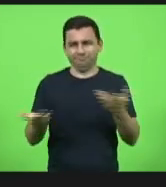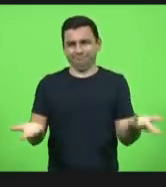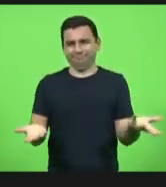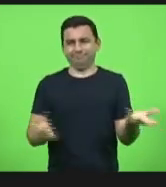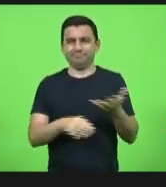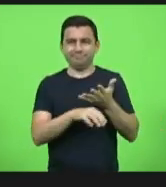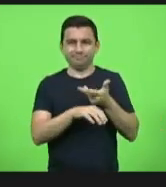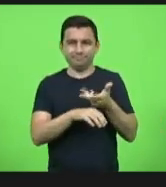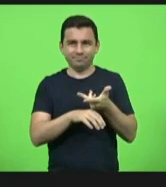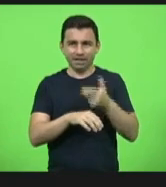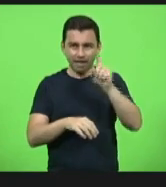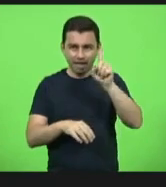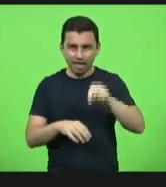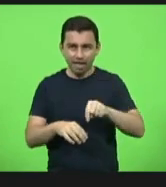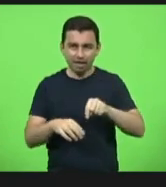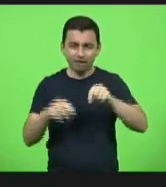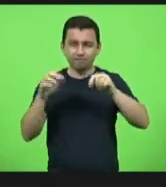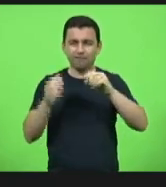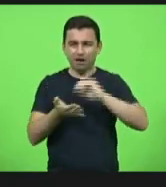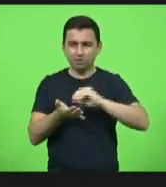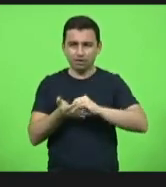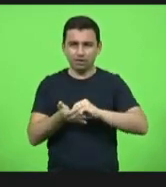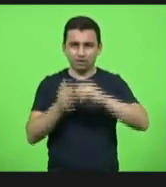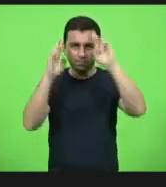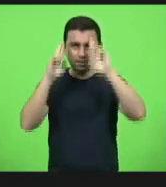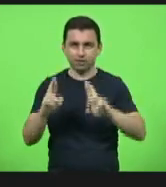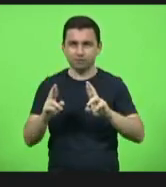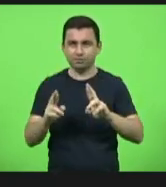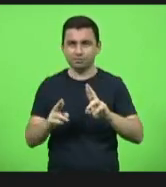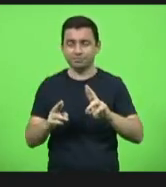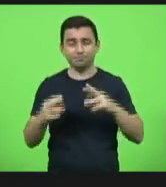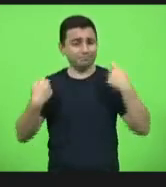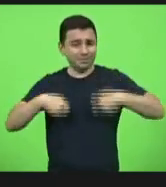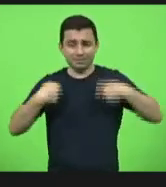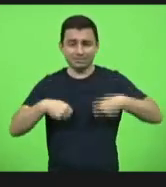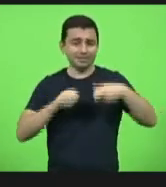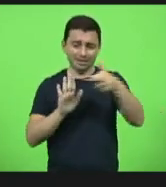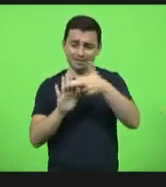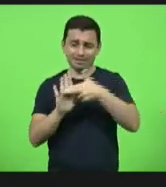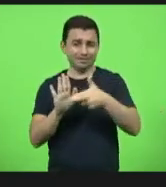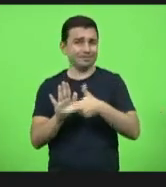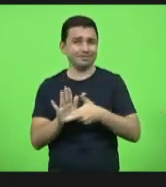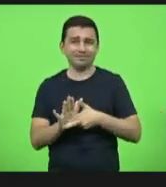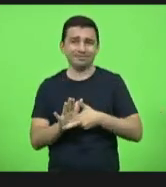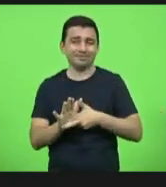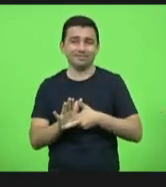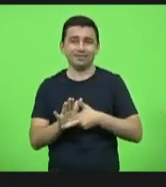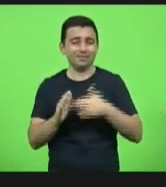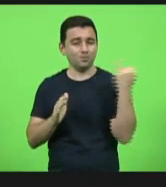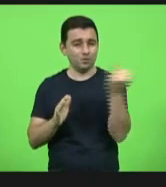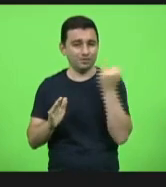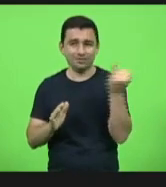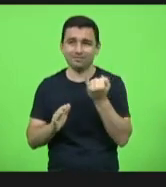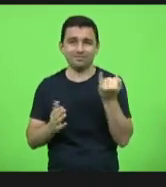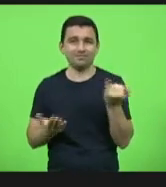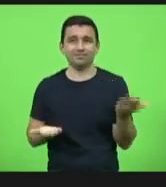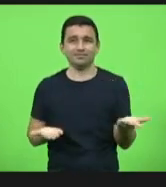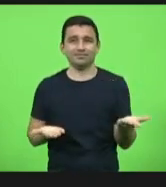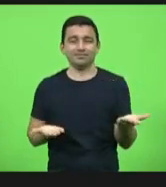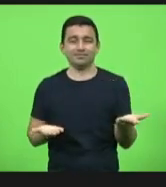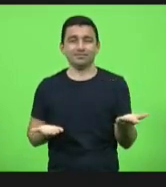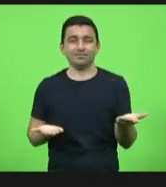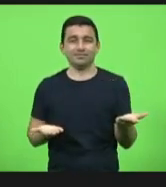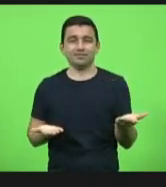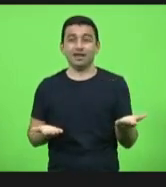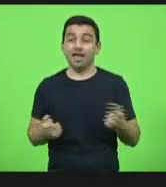fosse um desrespeito a alguma comissão, não existiria o regime de prioridade. É simples assim. E a intenção da deputada